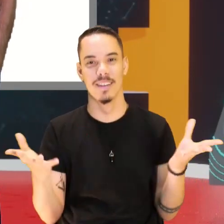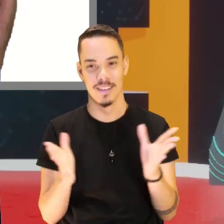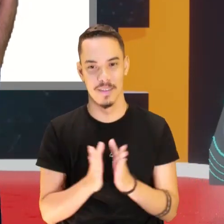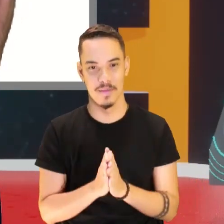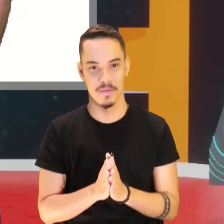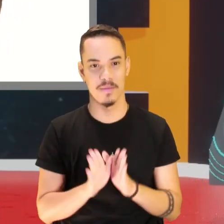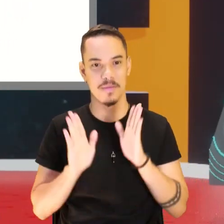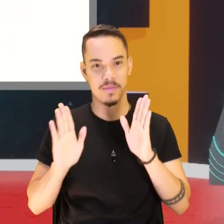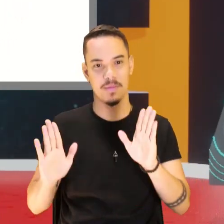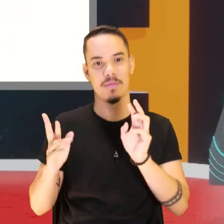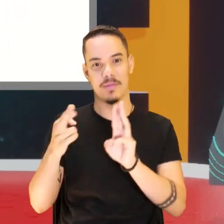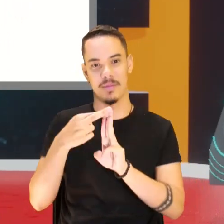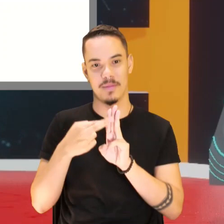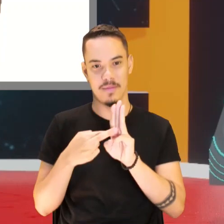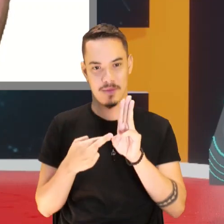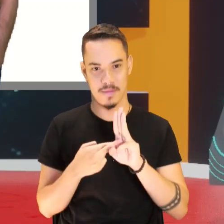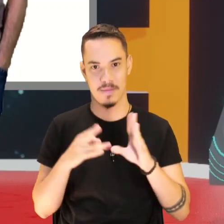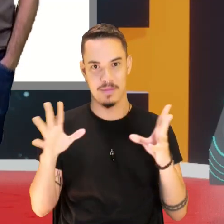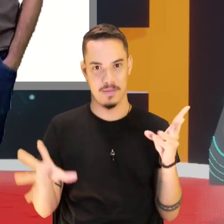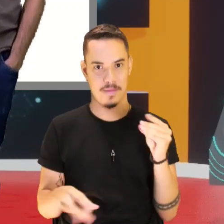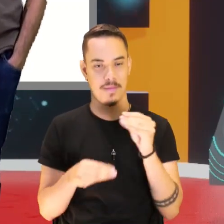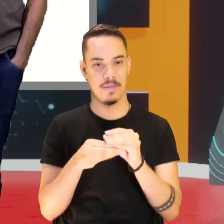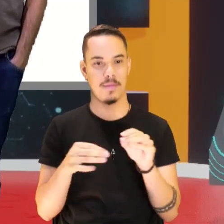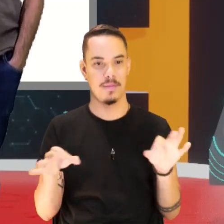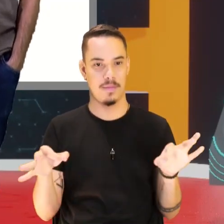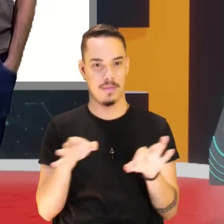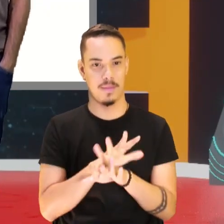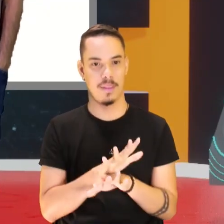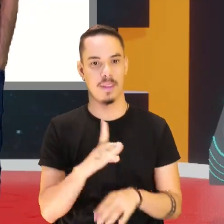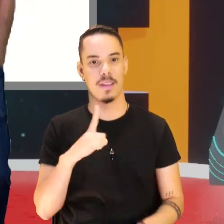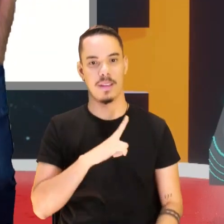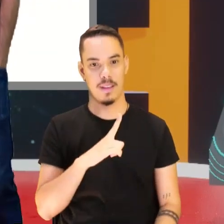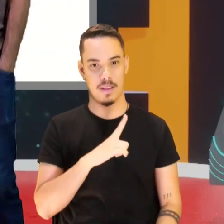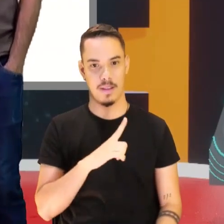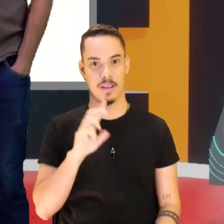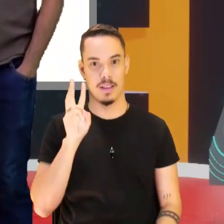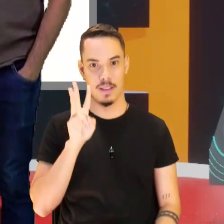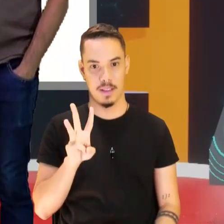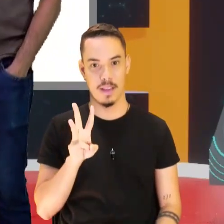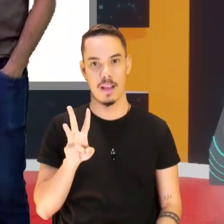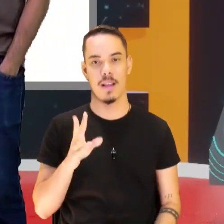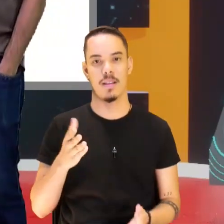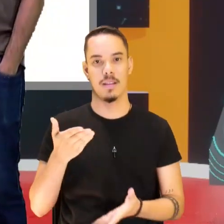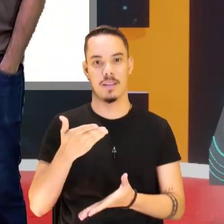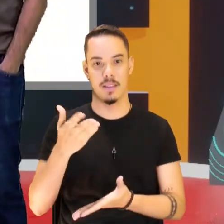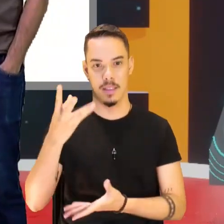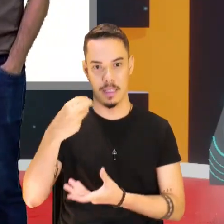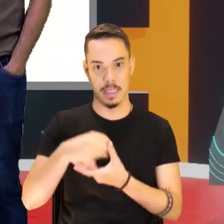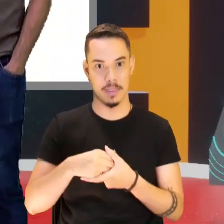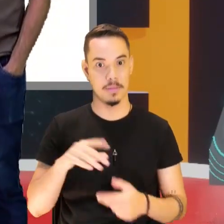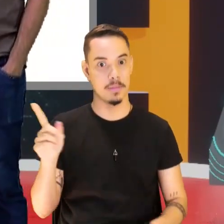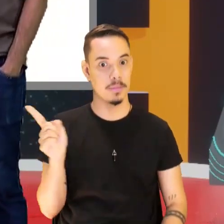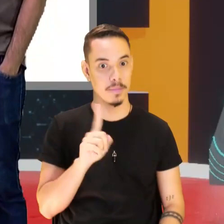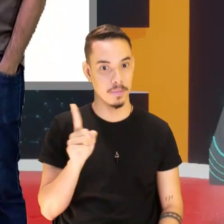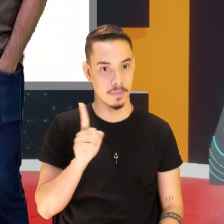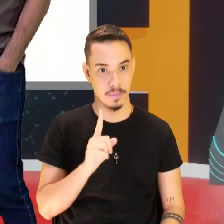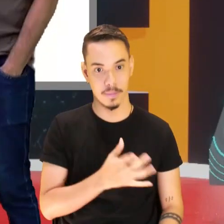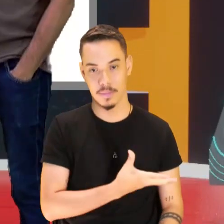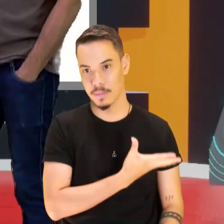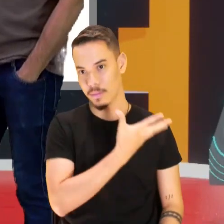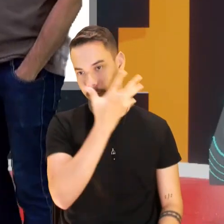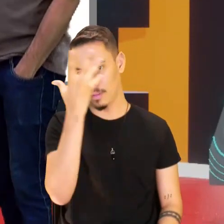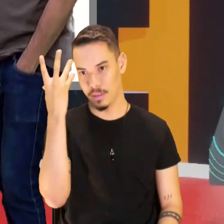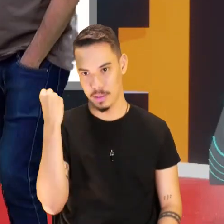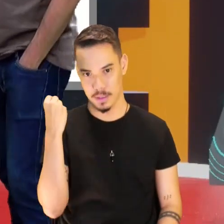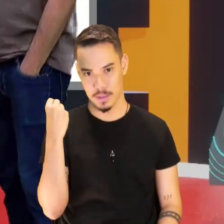lá então agora a regra de três composta nessa aí teremos três grandezas envolvidas não esquece não